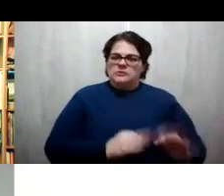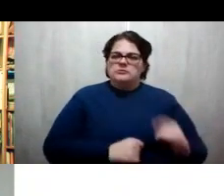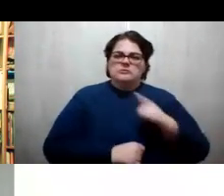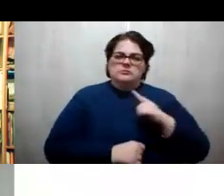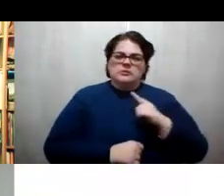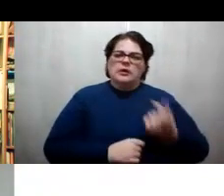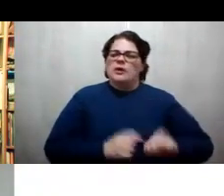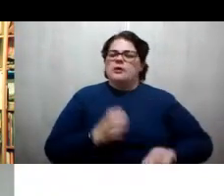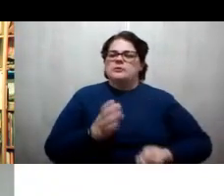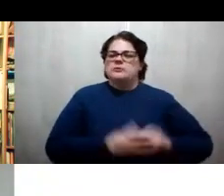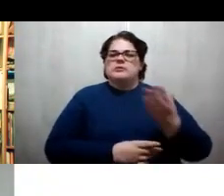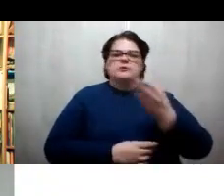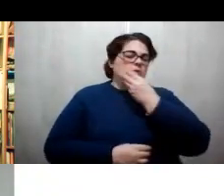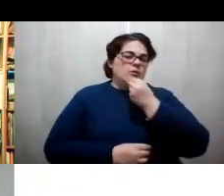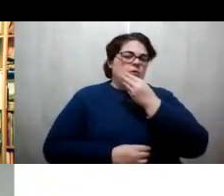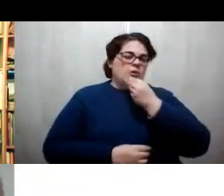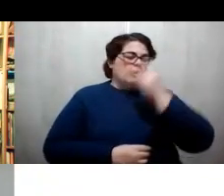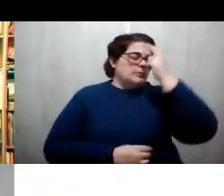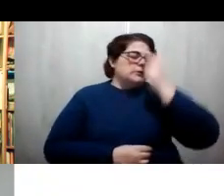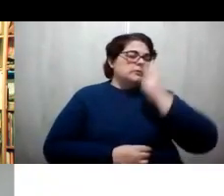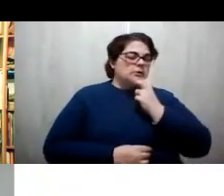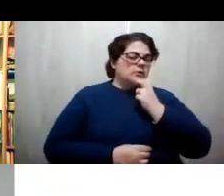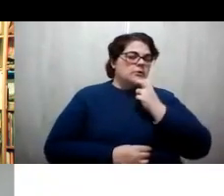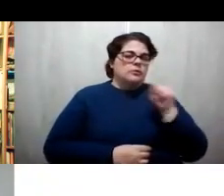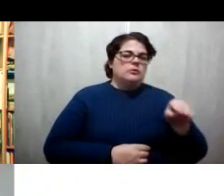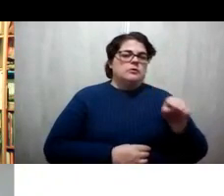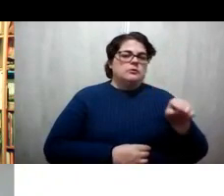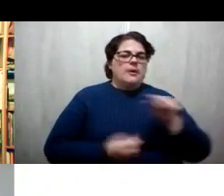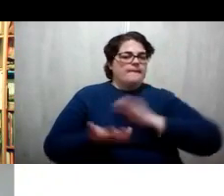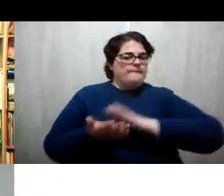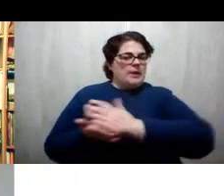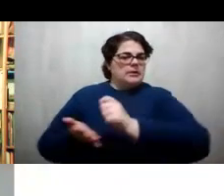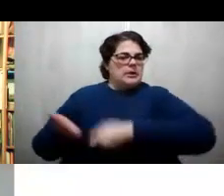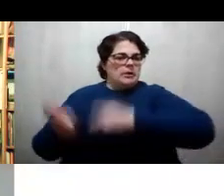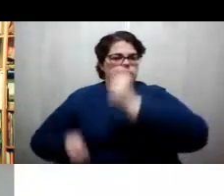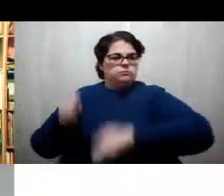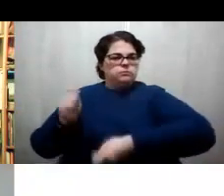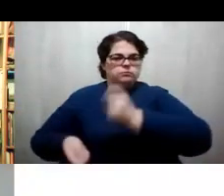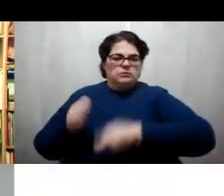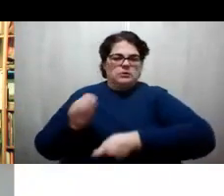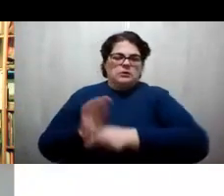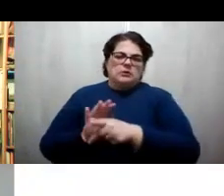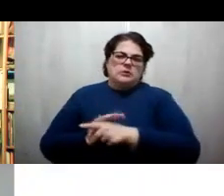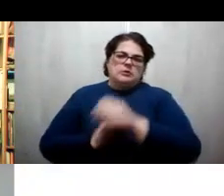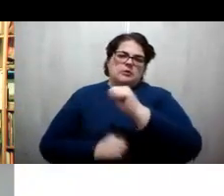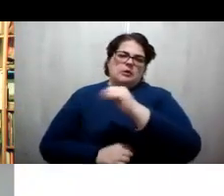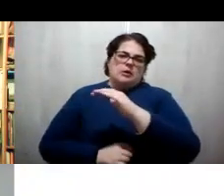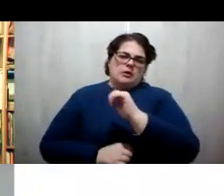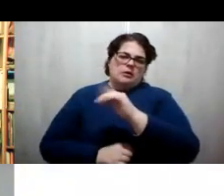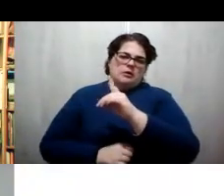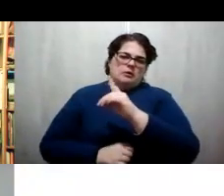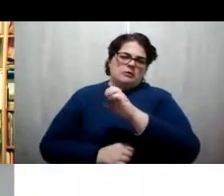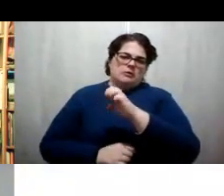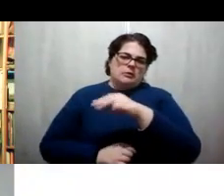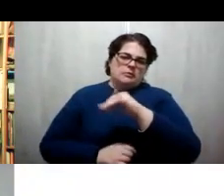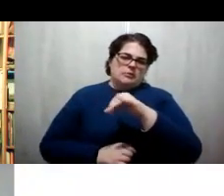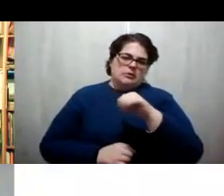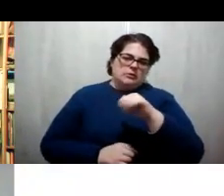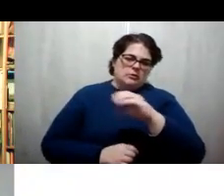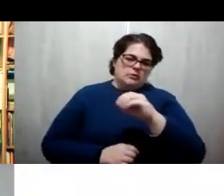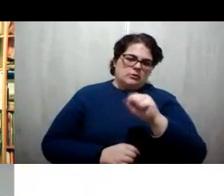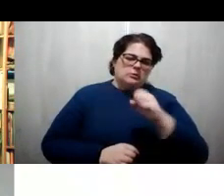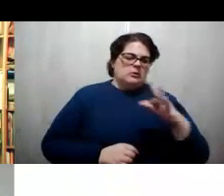de um rapaz cego que era baterista da Acadêmicos do Tatuapé. E ele, quando